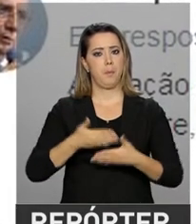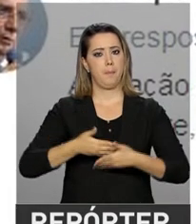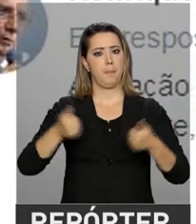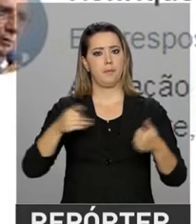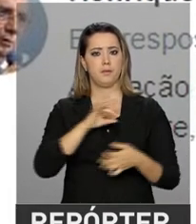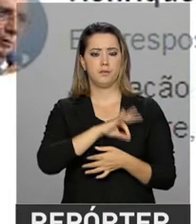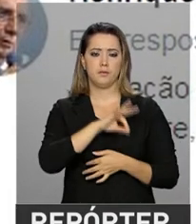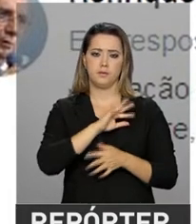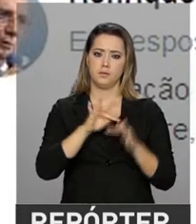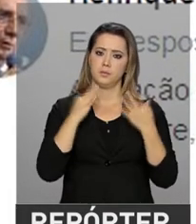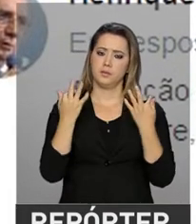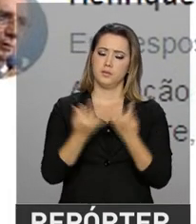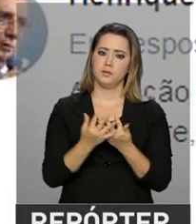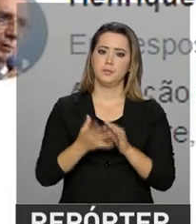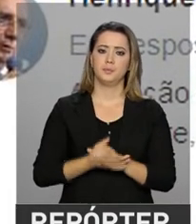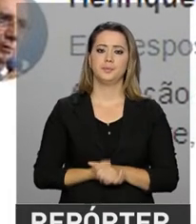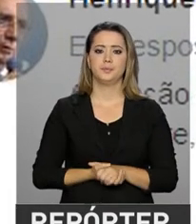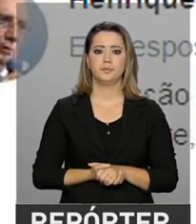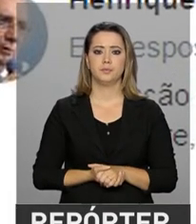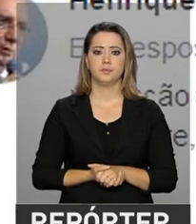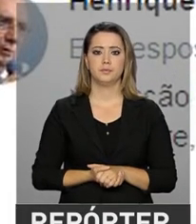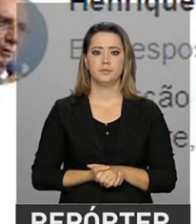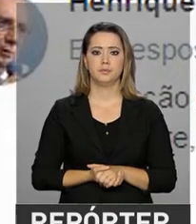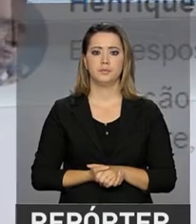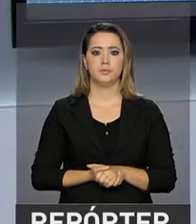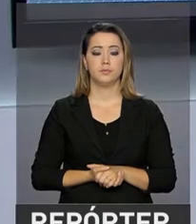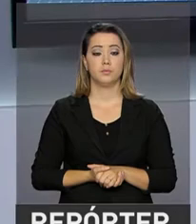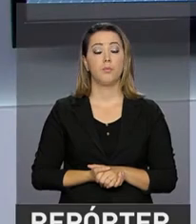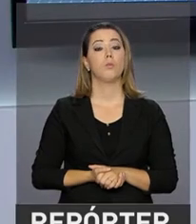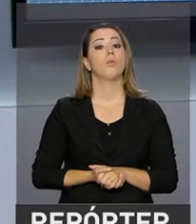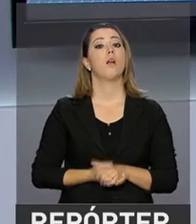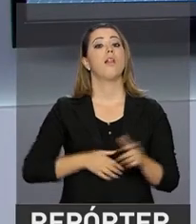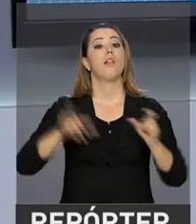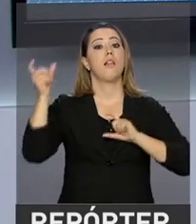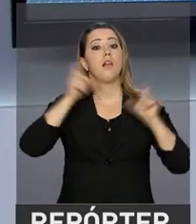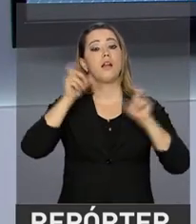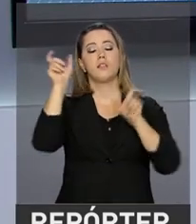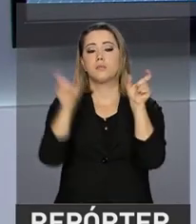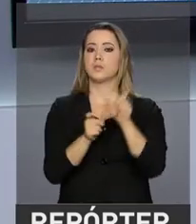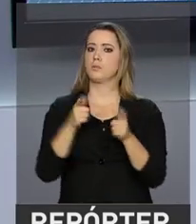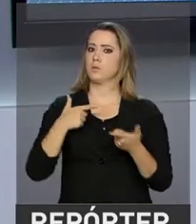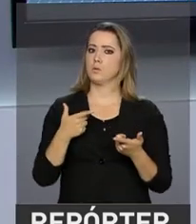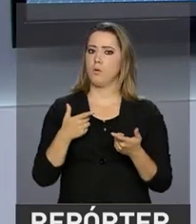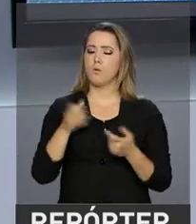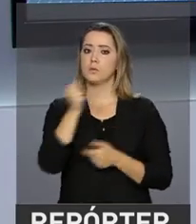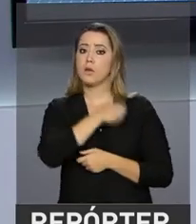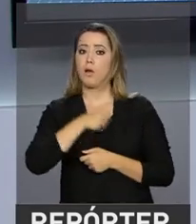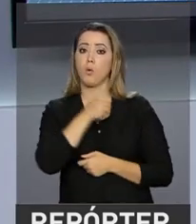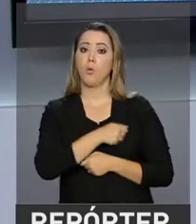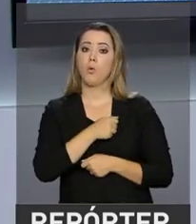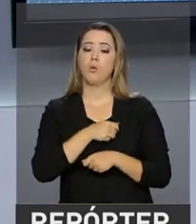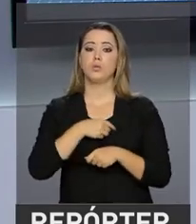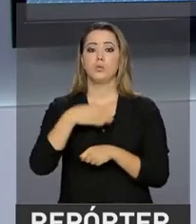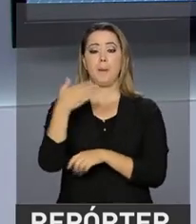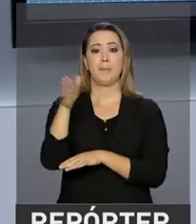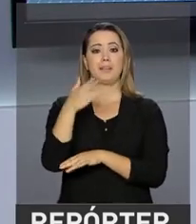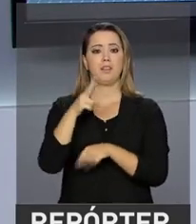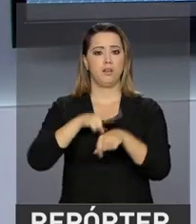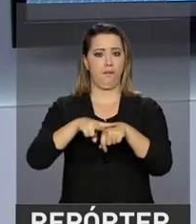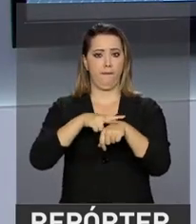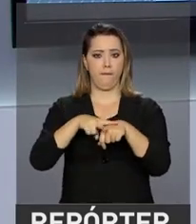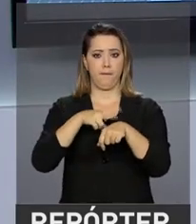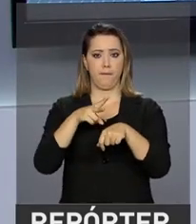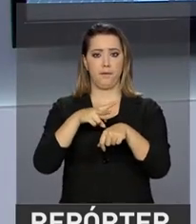expansão da renda das famílias e um alerta aos consumidores em agosto a bandeira tarifária para energia elétrica